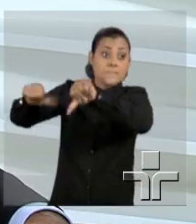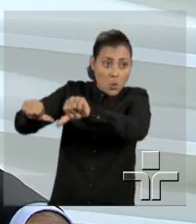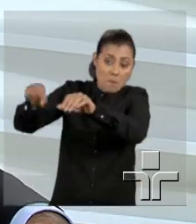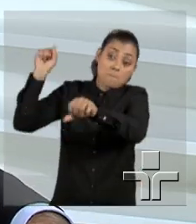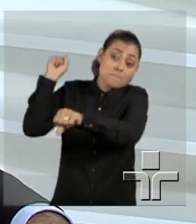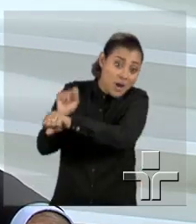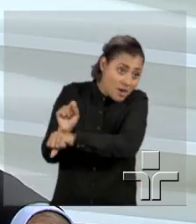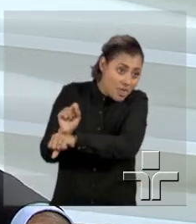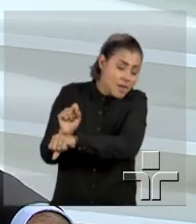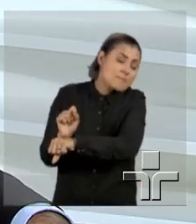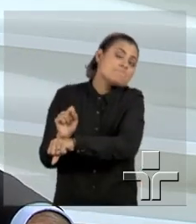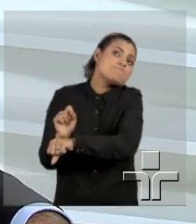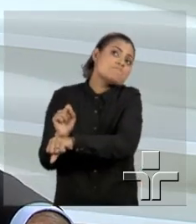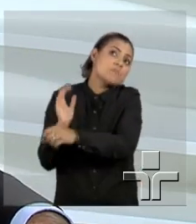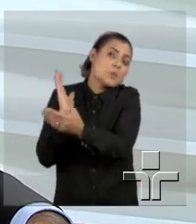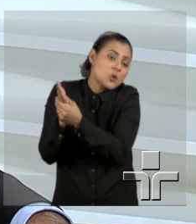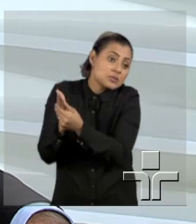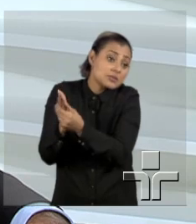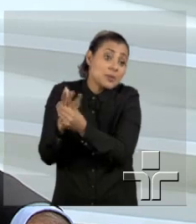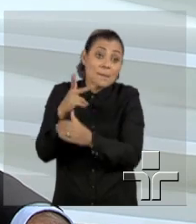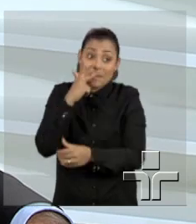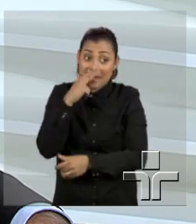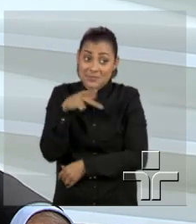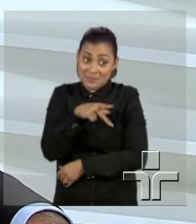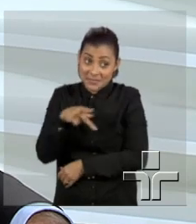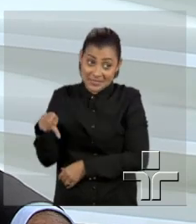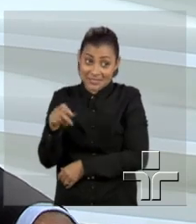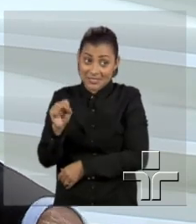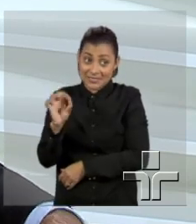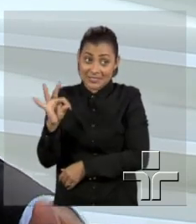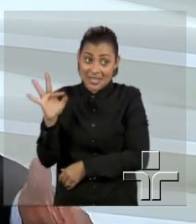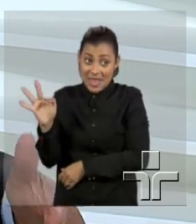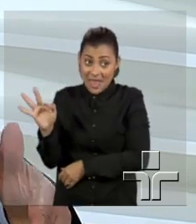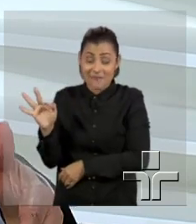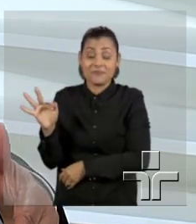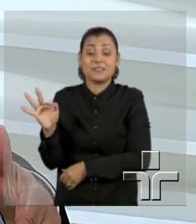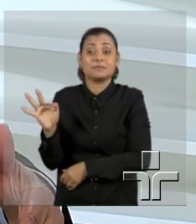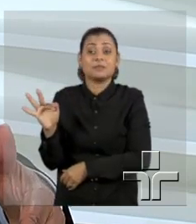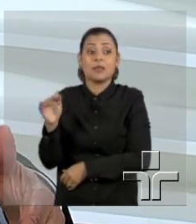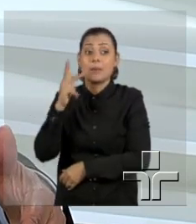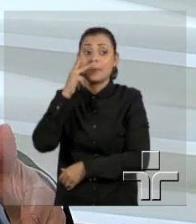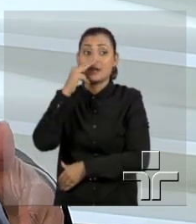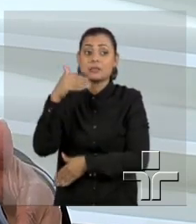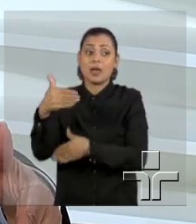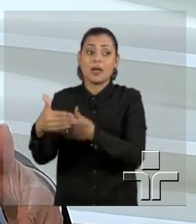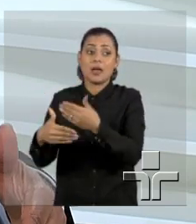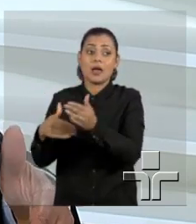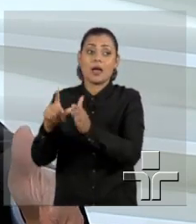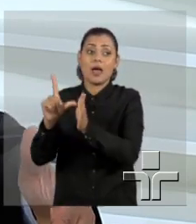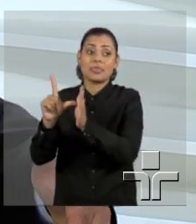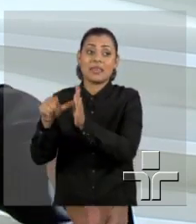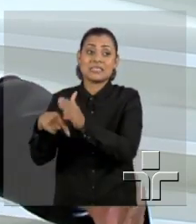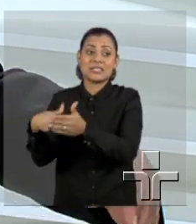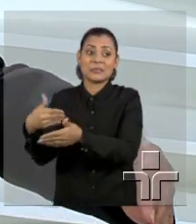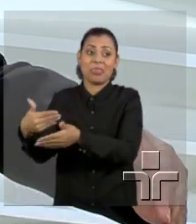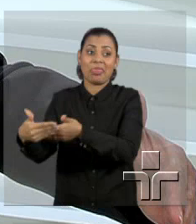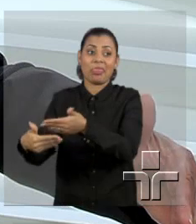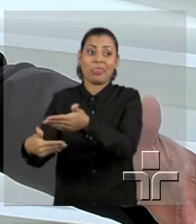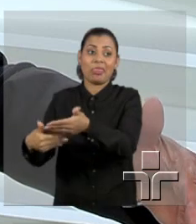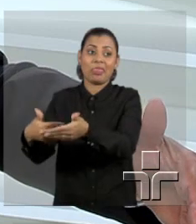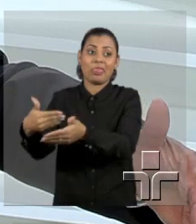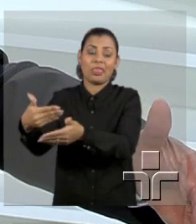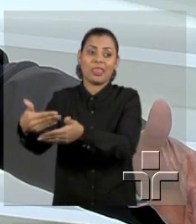processos, o presidente terminou, convenhamos, prolongando o estado